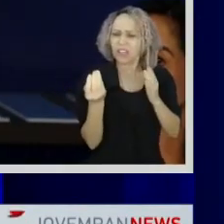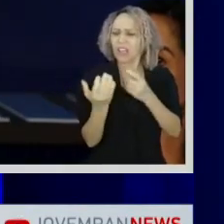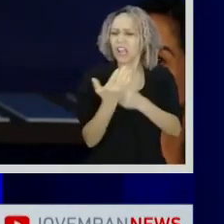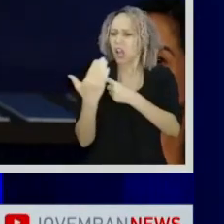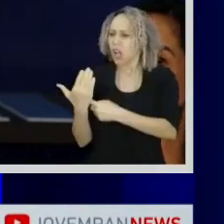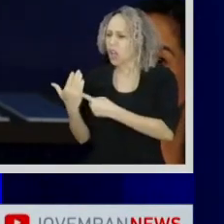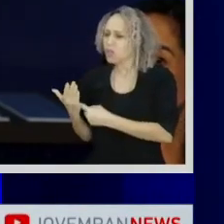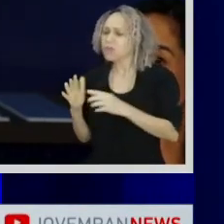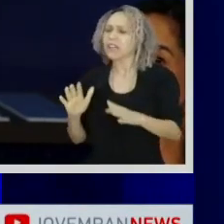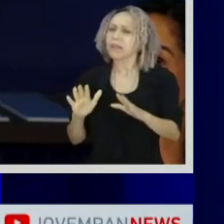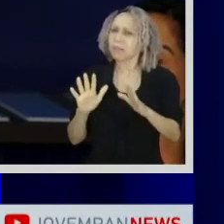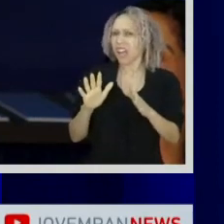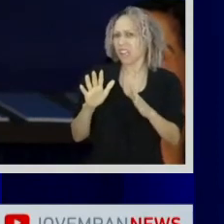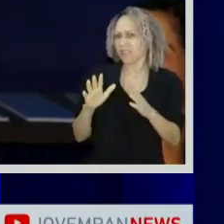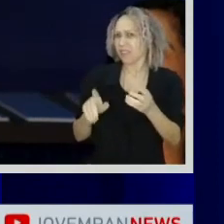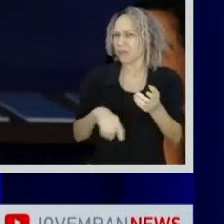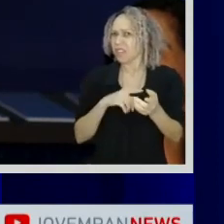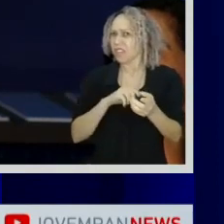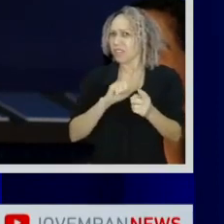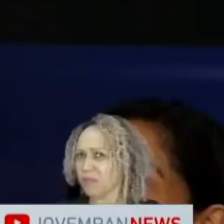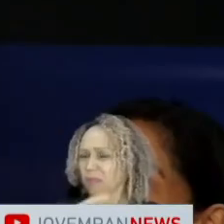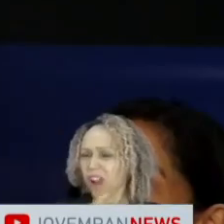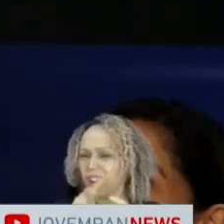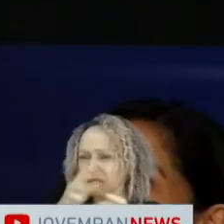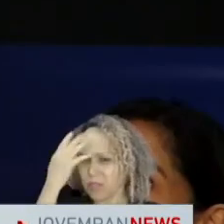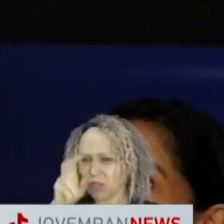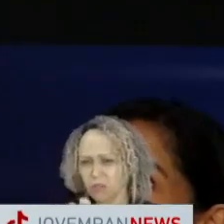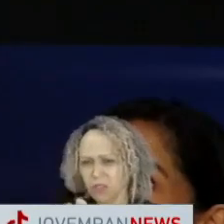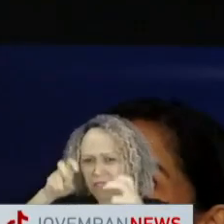acompanhar ao vivo. Em benefício da nossa população